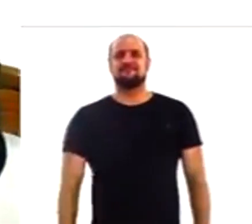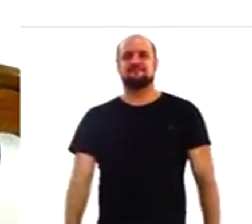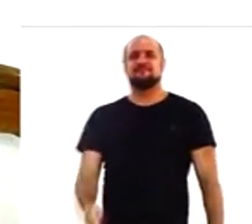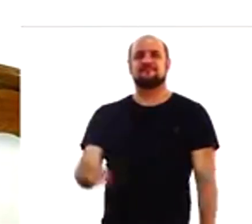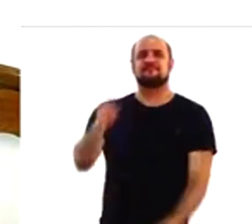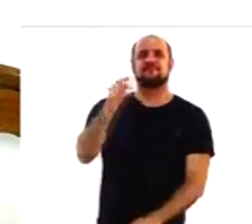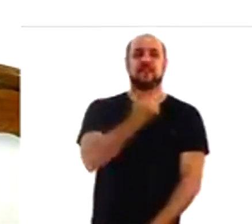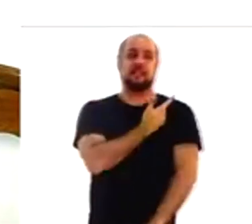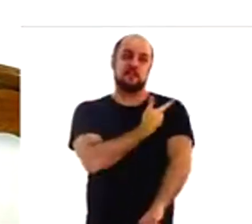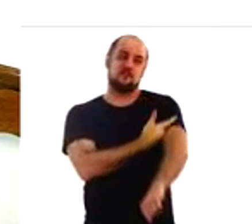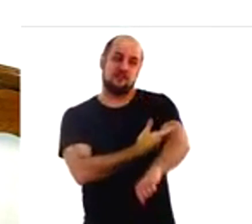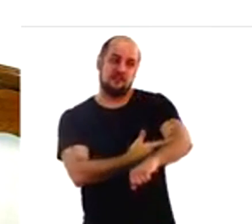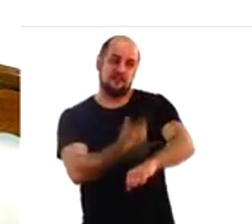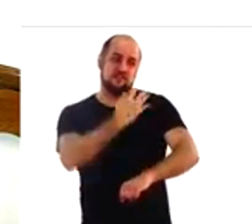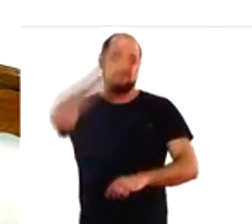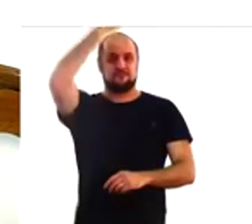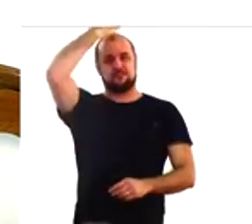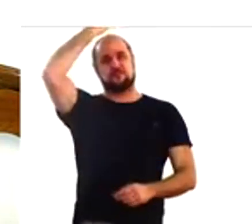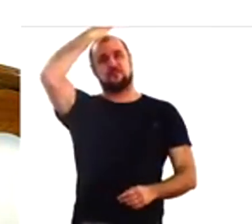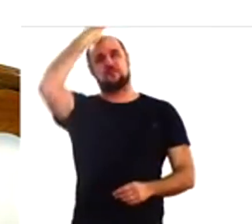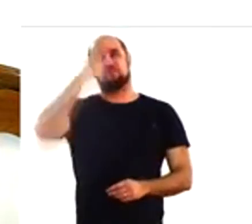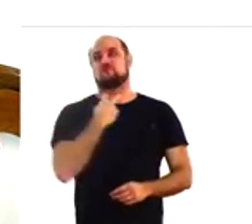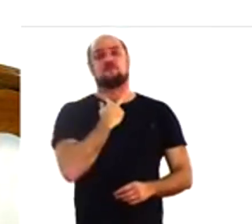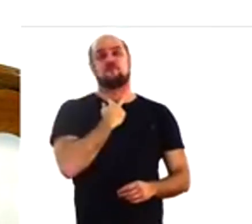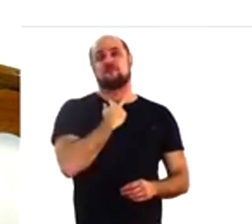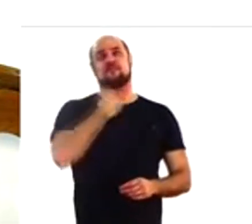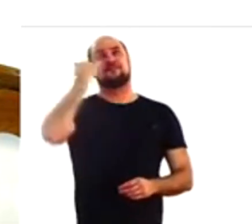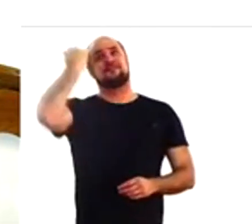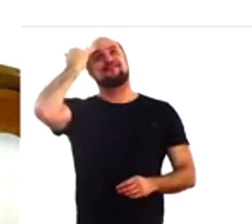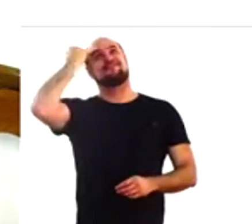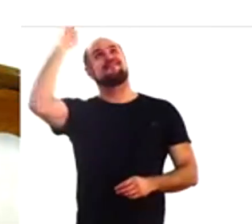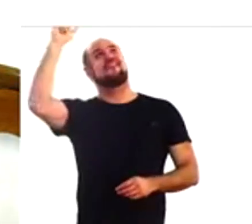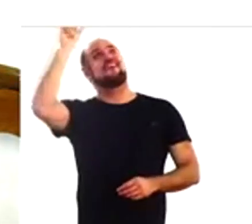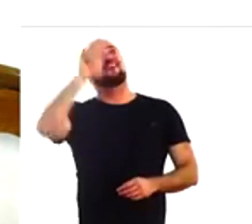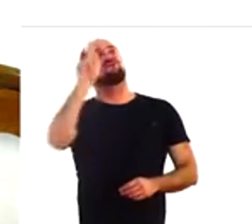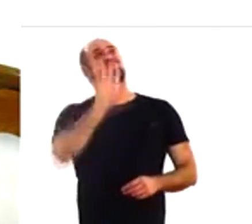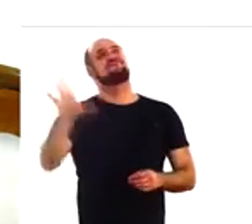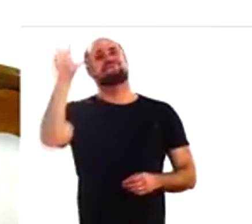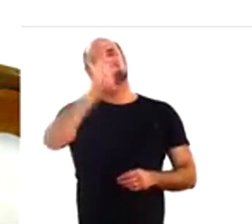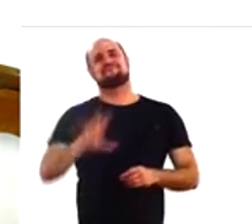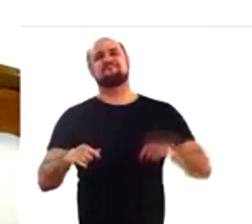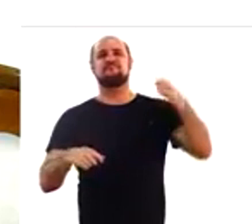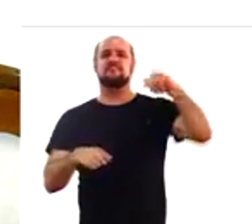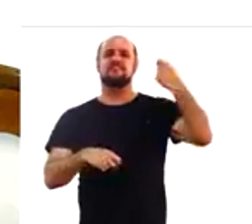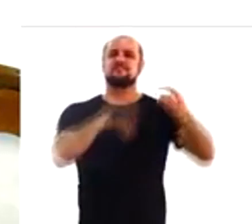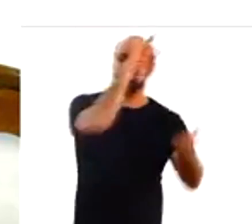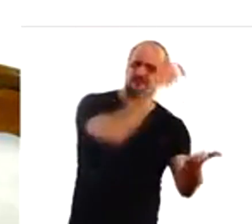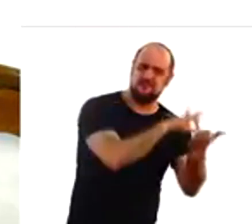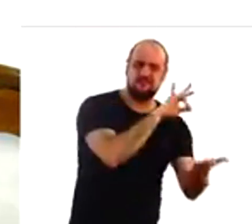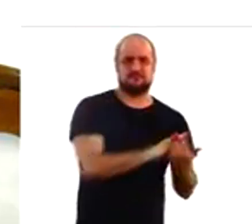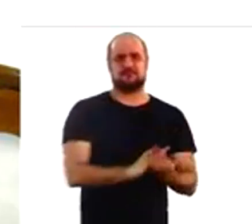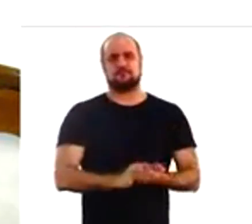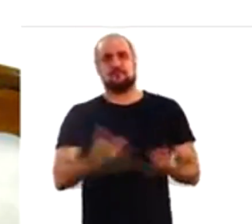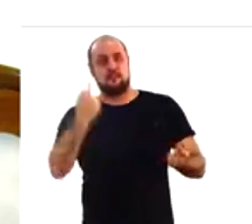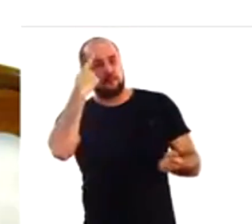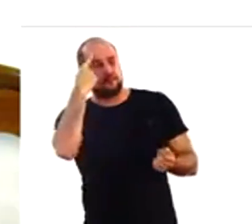Educação espiritual não pode ser um conceito, tem que ser uma realidade. É normal esperar que todo peixinho